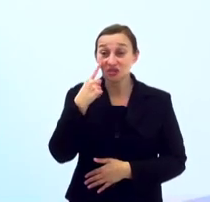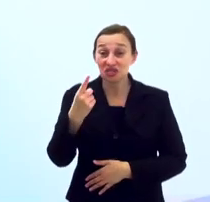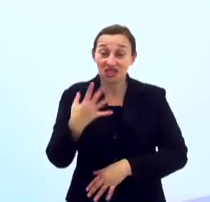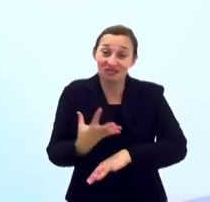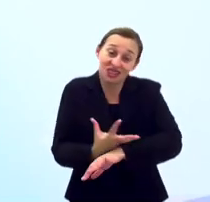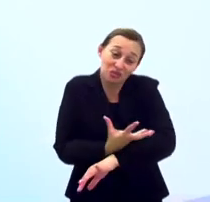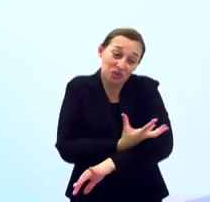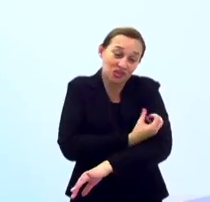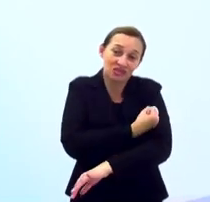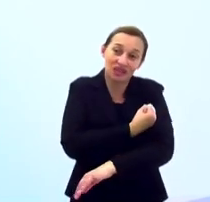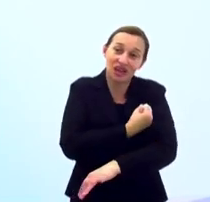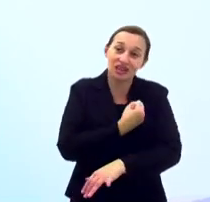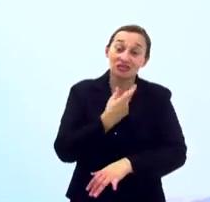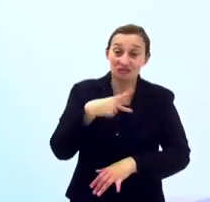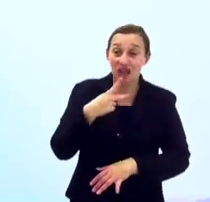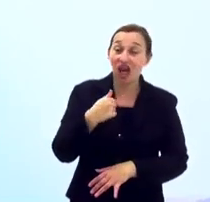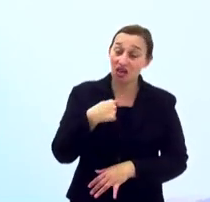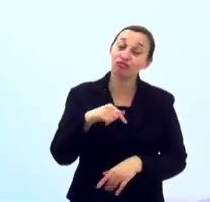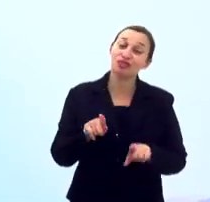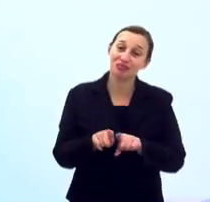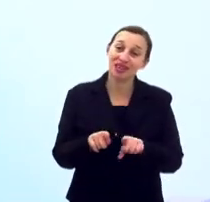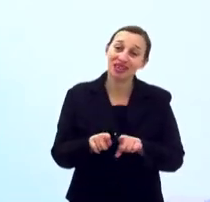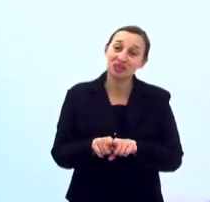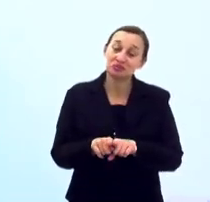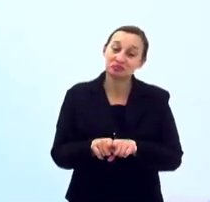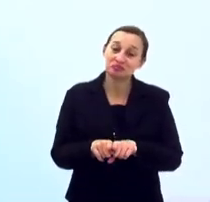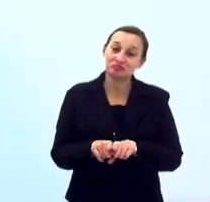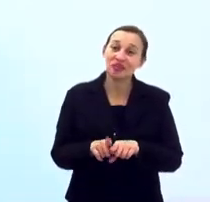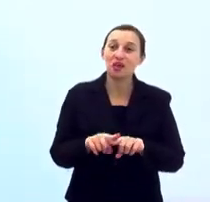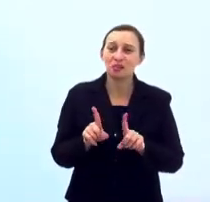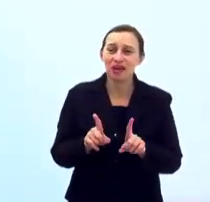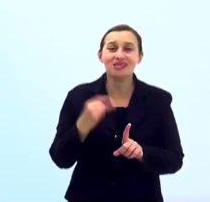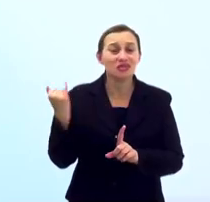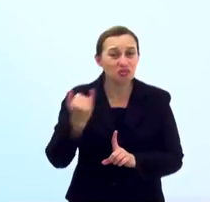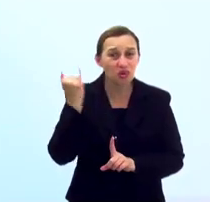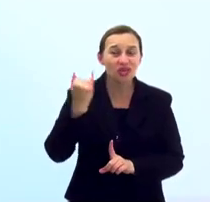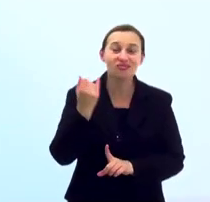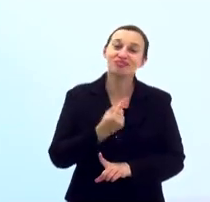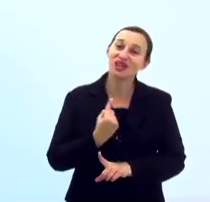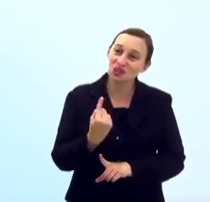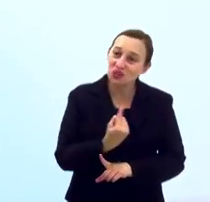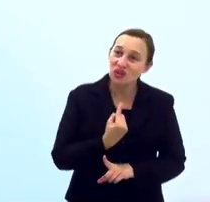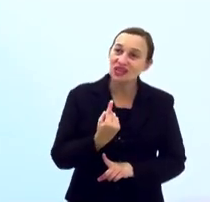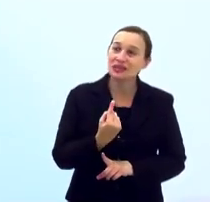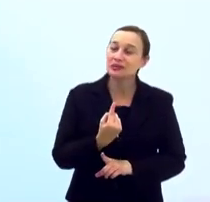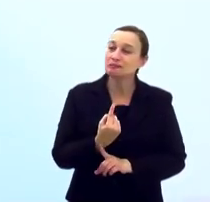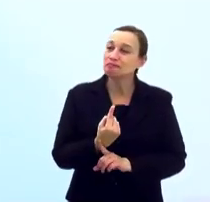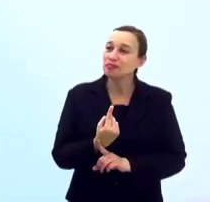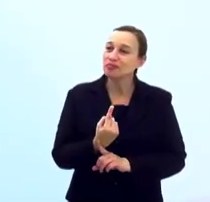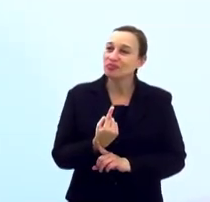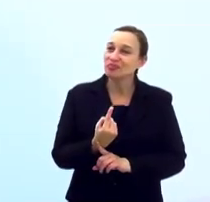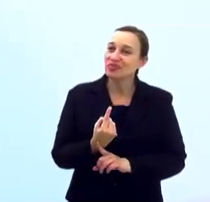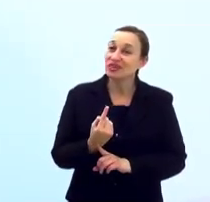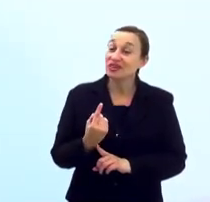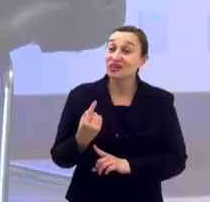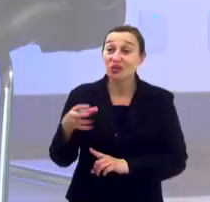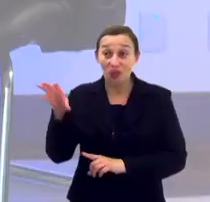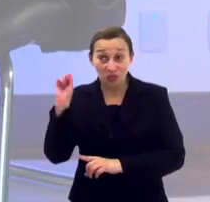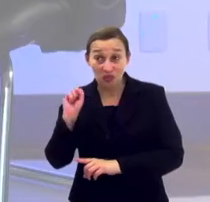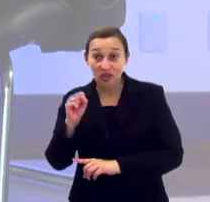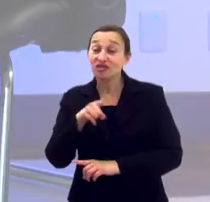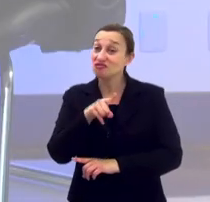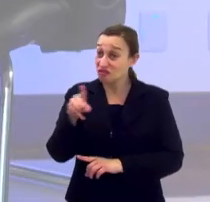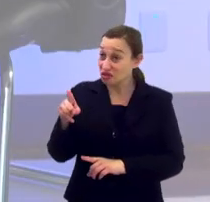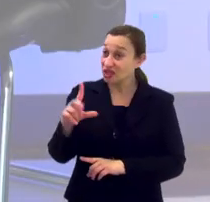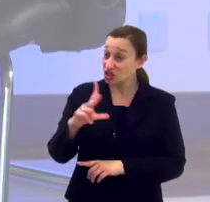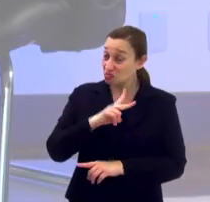fica emocionado em falar sobre esse assunto. Eu também. Mas é muito importante para nós ouvir de